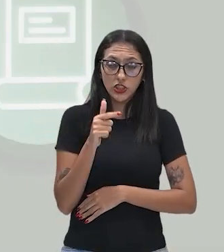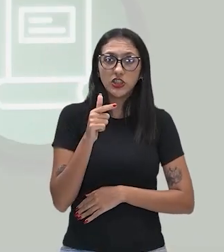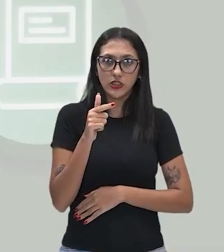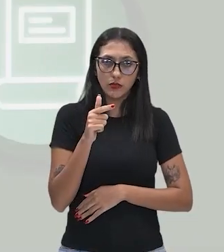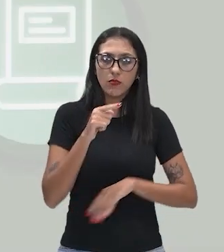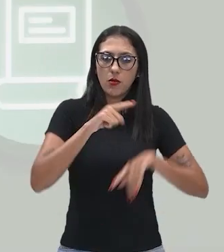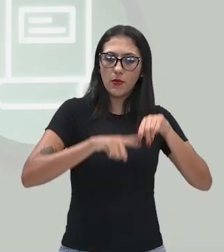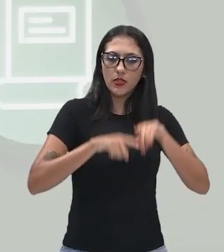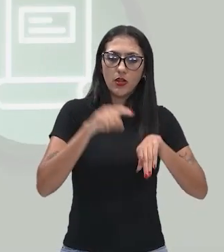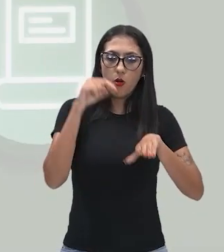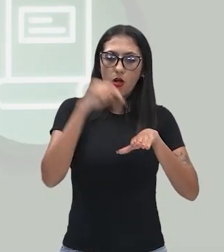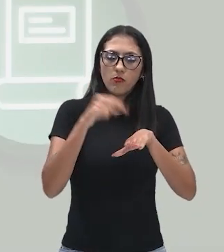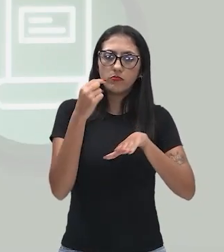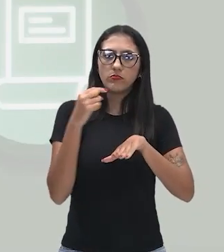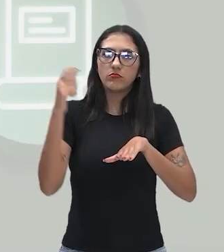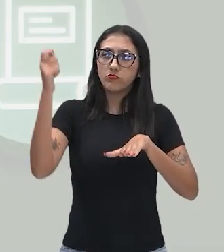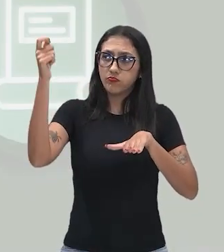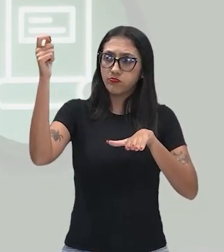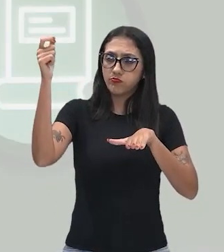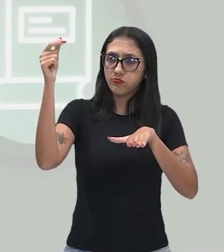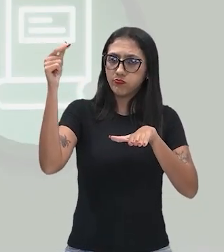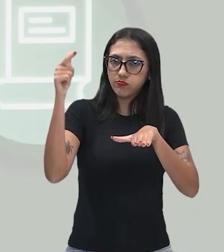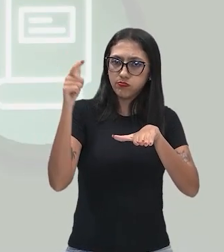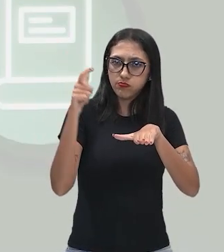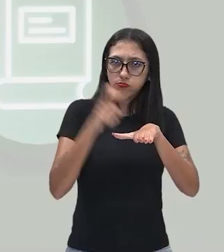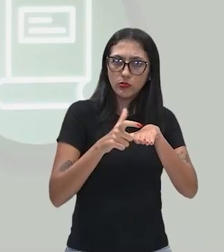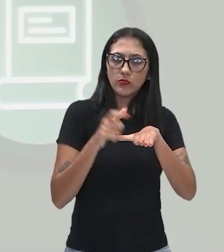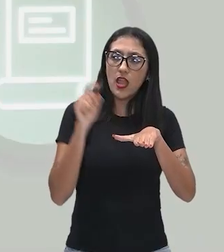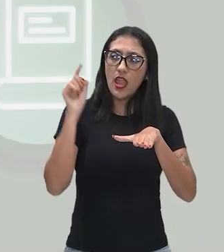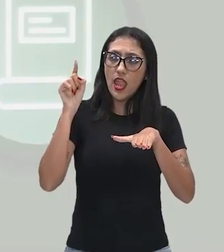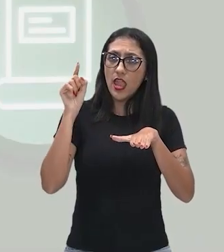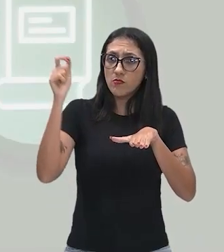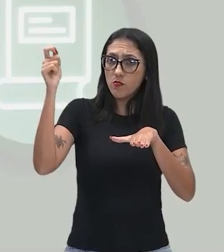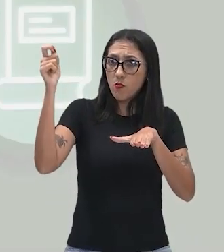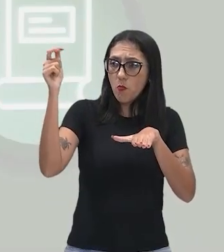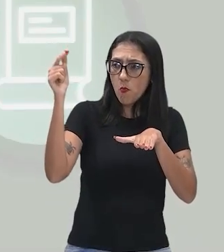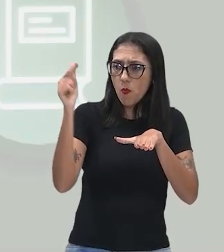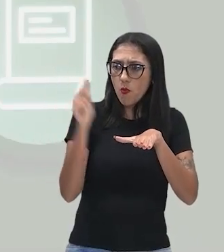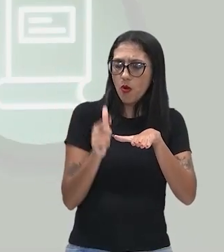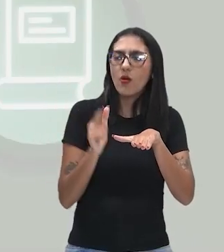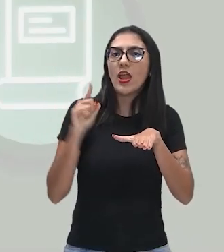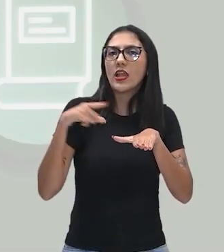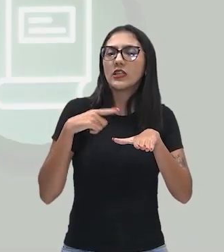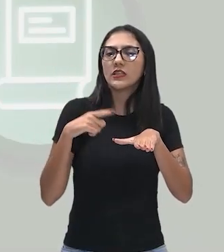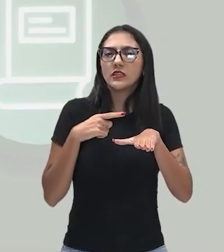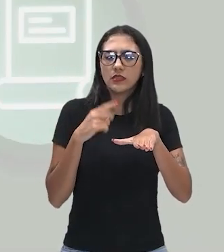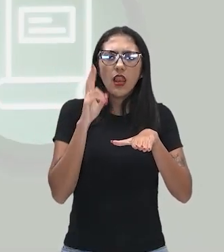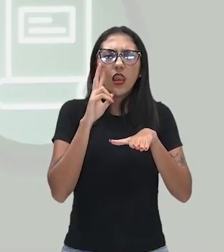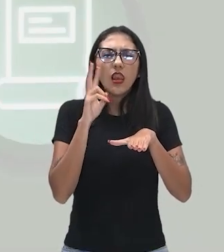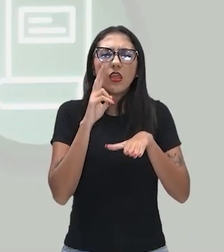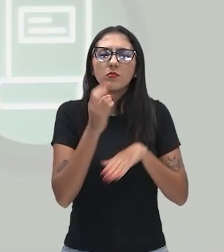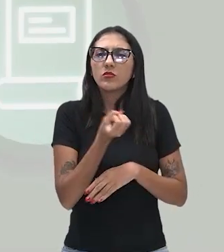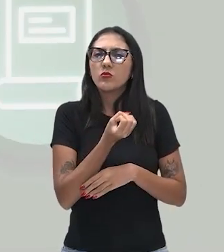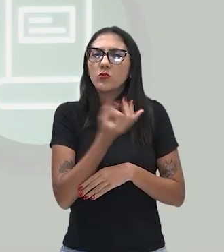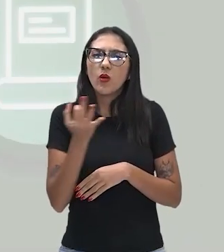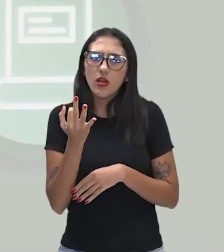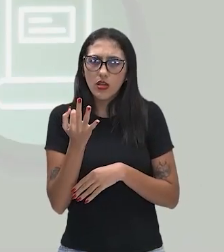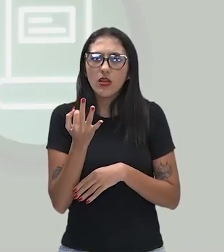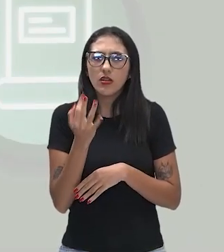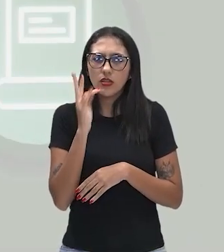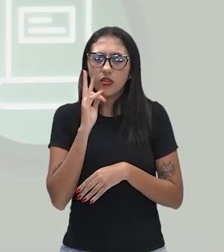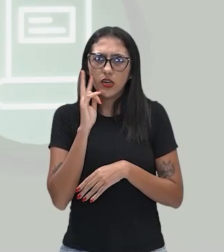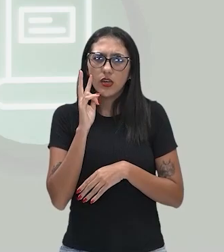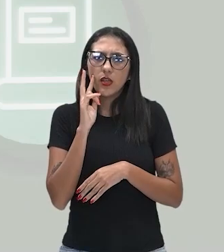matéria. Essa luz ela é formada por pequenos pacotinhos. Por quantos? Lembra da quantização?